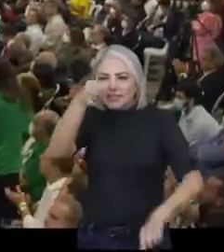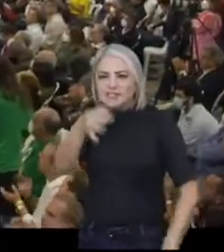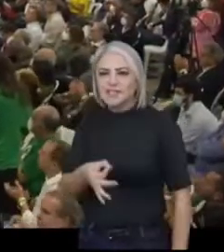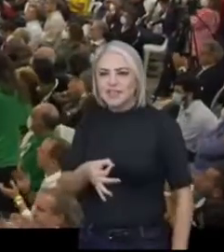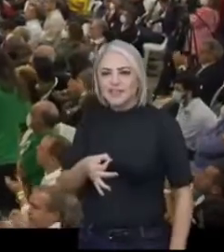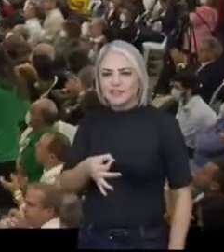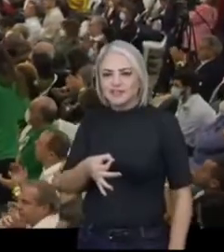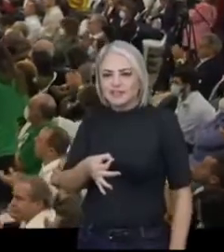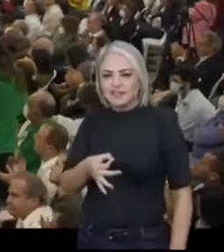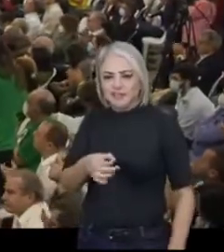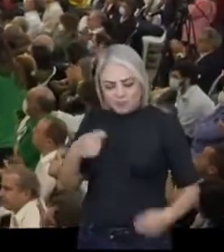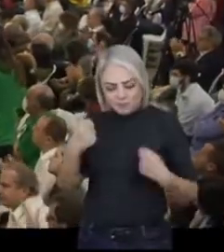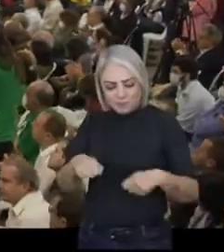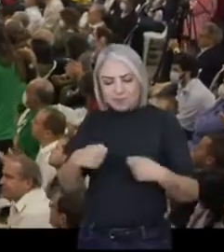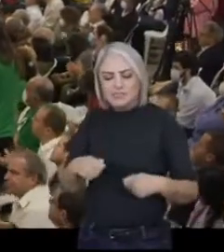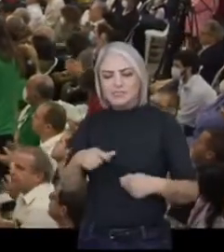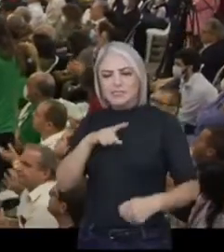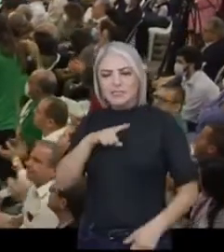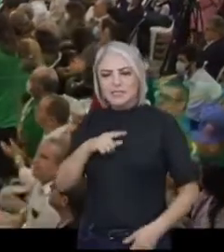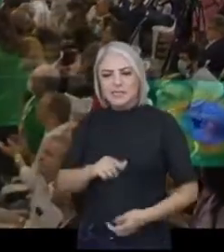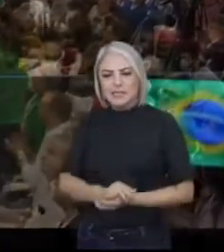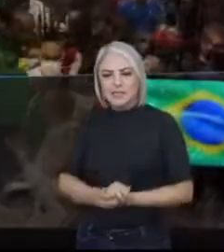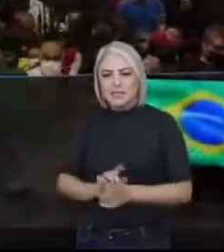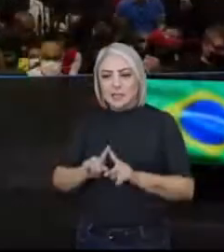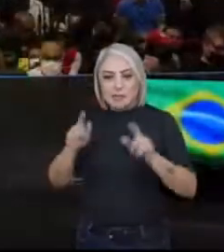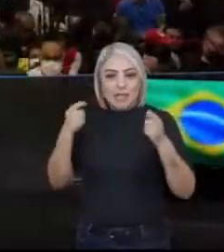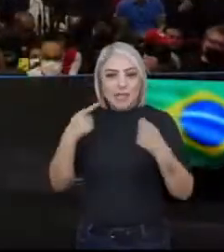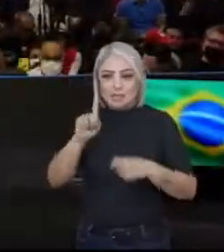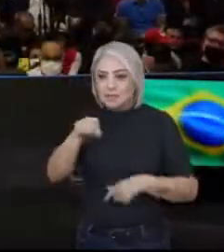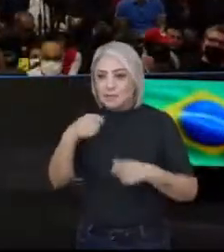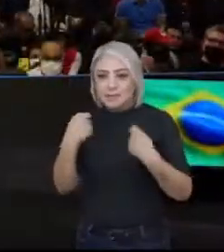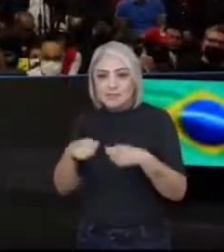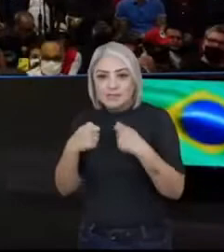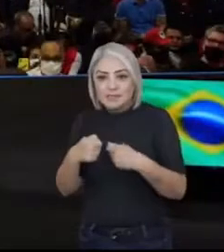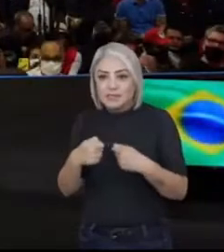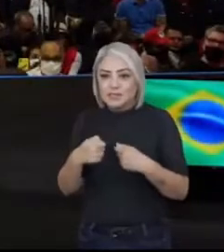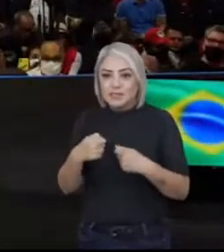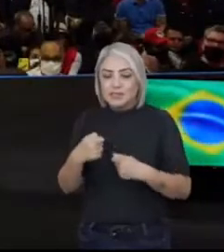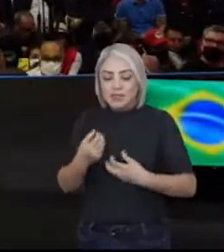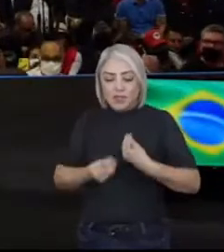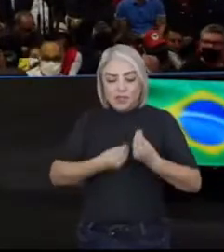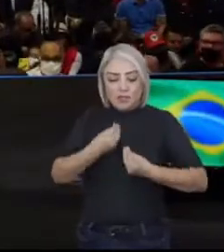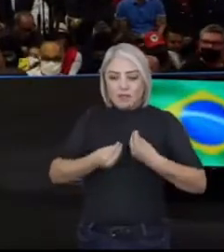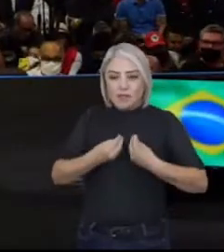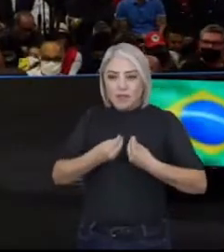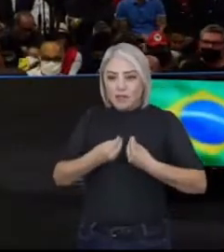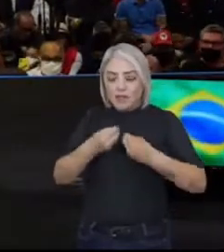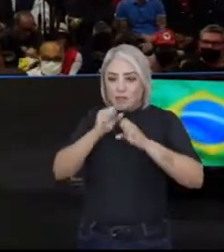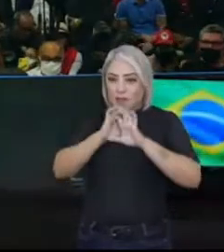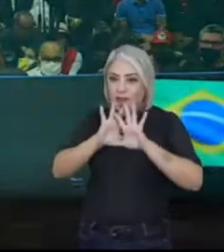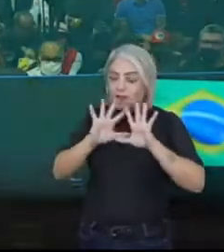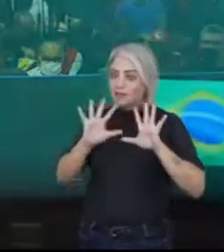quer. Mas é preciso dizer com muita clareza,